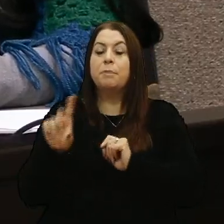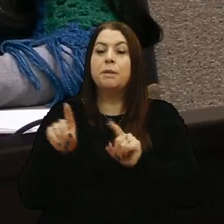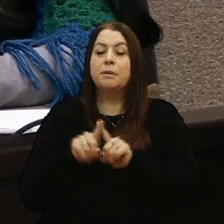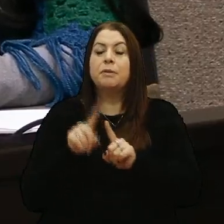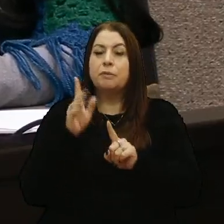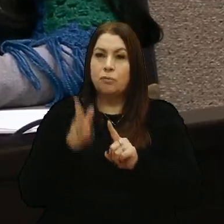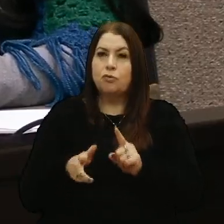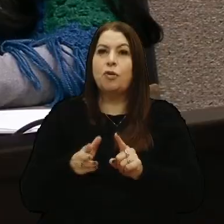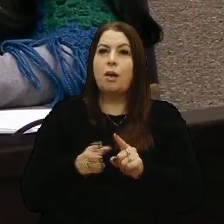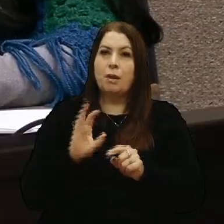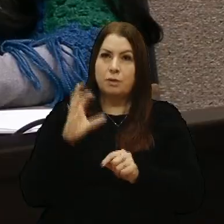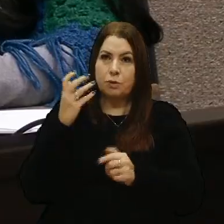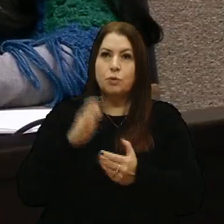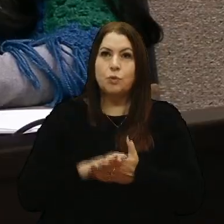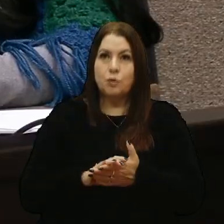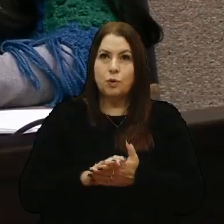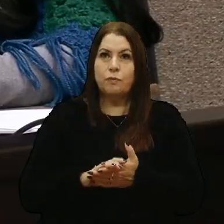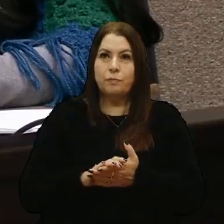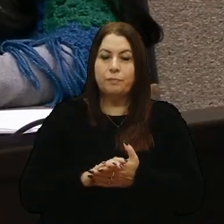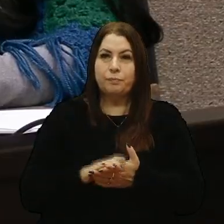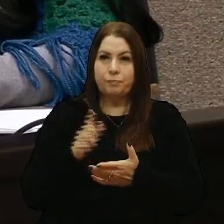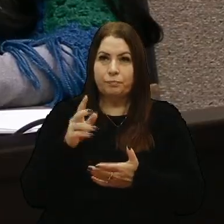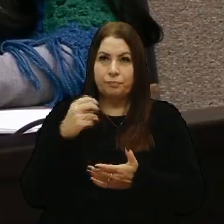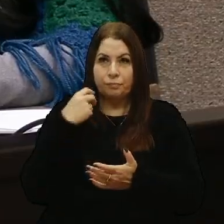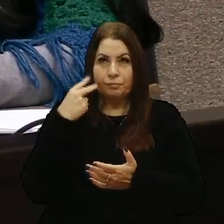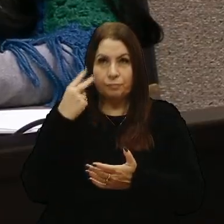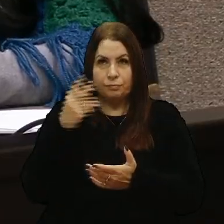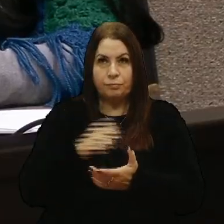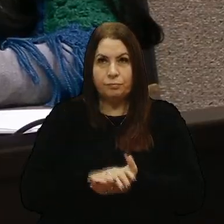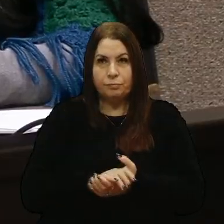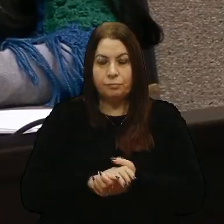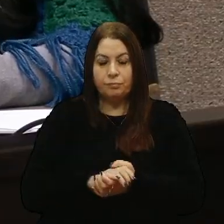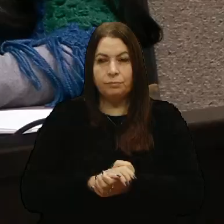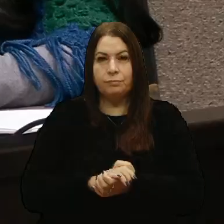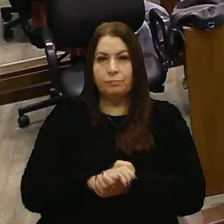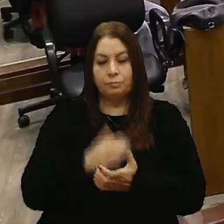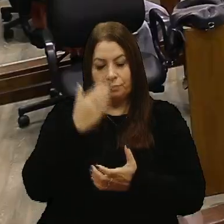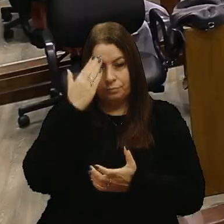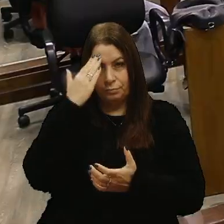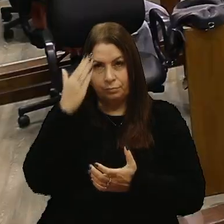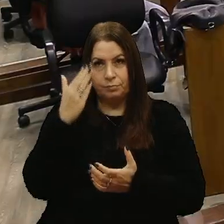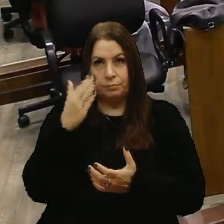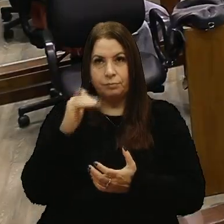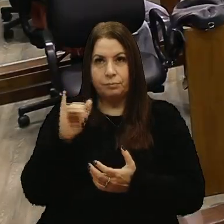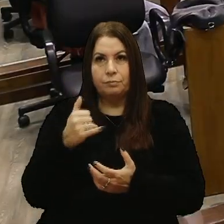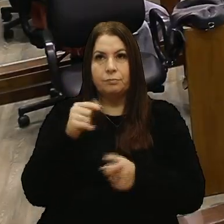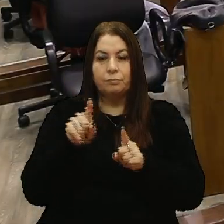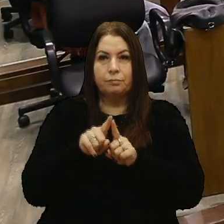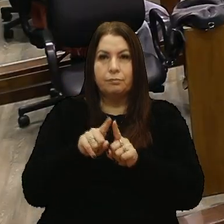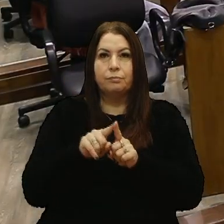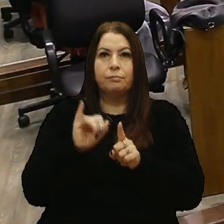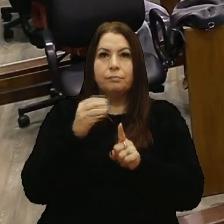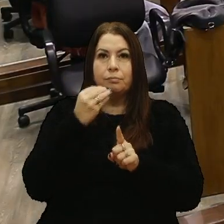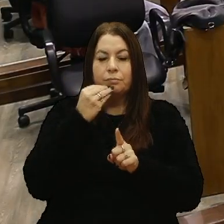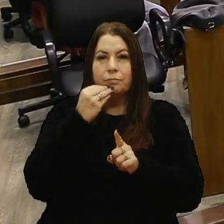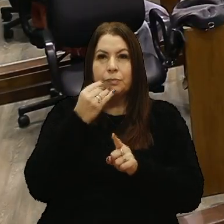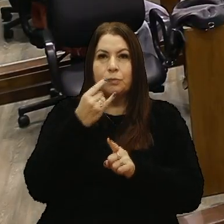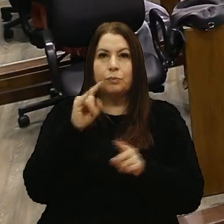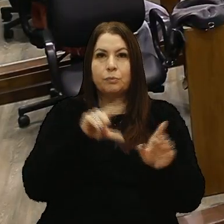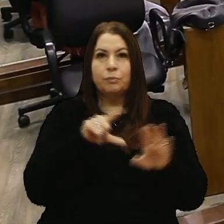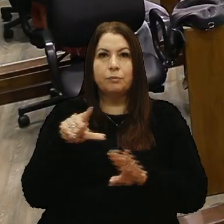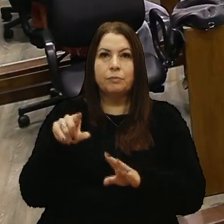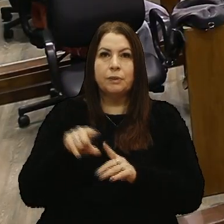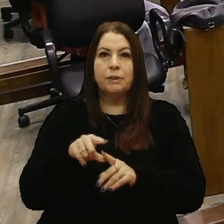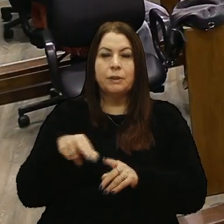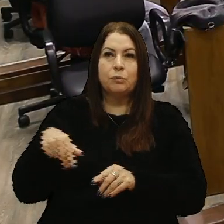eles já resolvem a questão. Seu à parte, vereador Libarte. Muito obrigado pela gentileza. Queria aproveitar a oportunidade para falar que na última semana eu estava